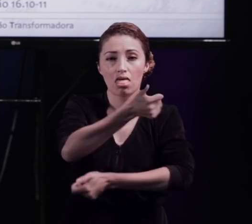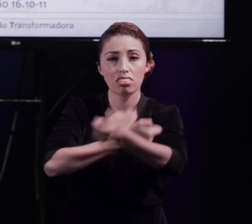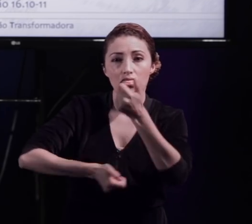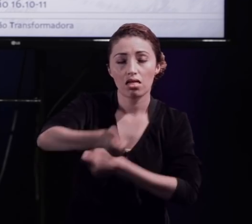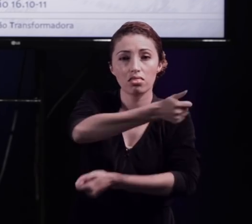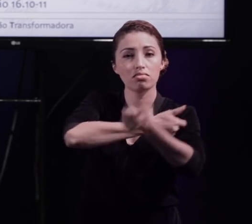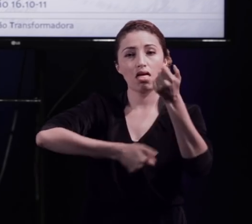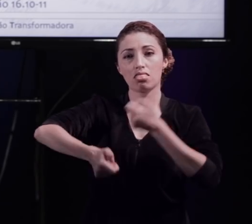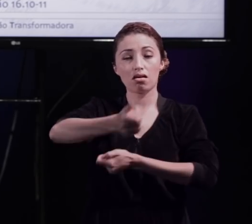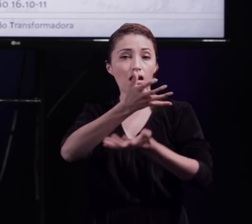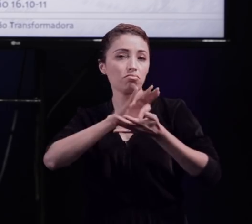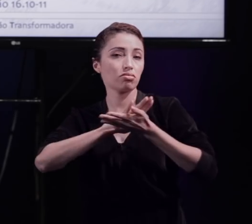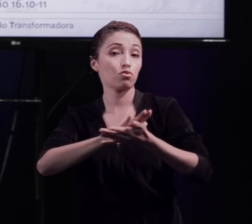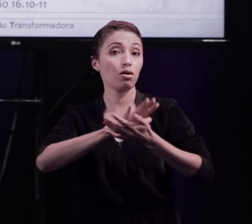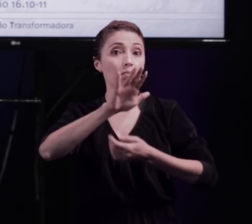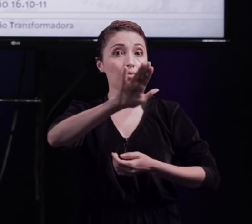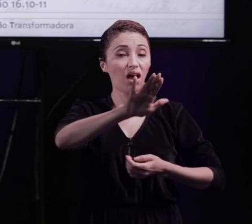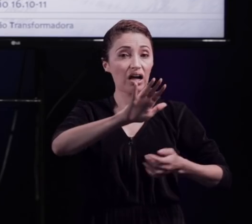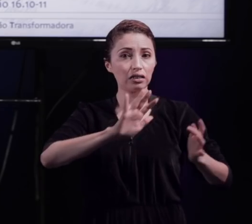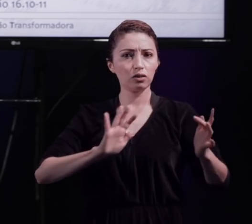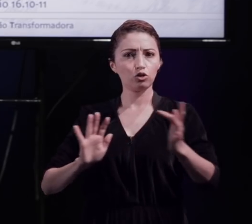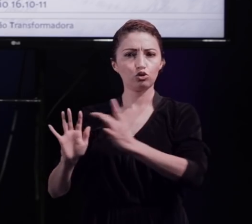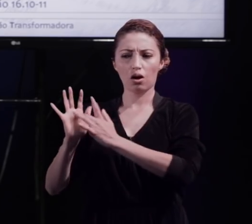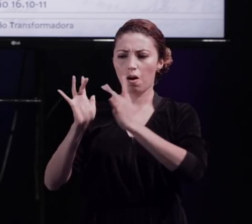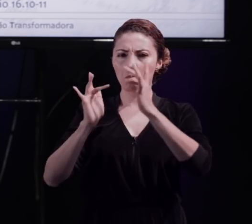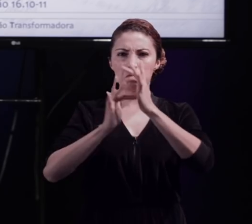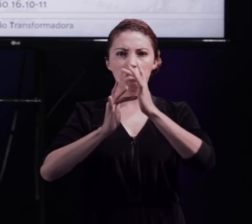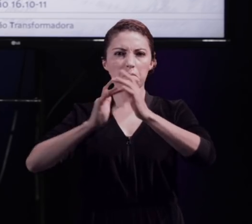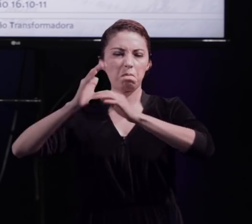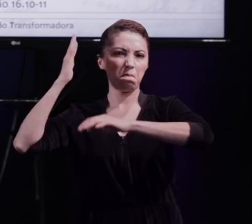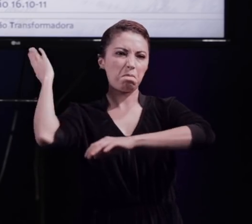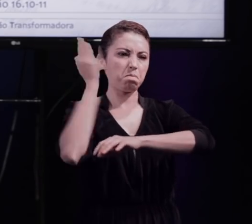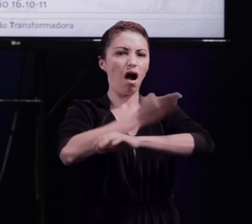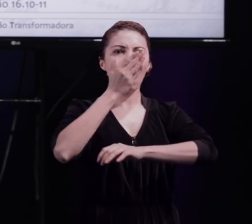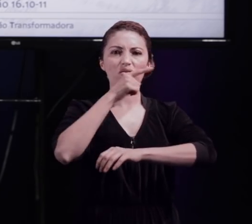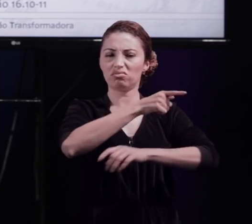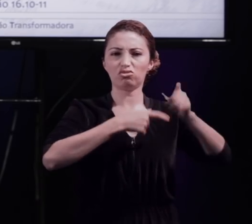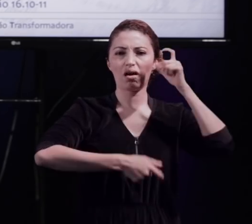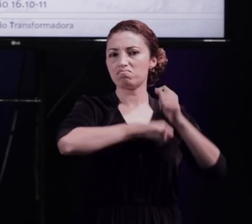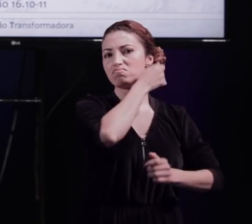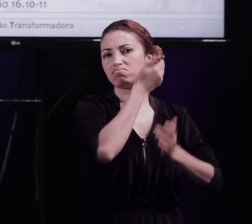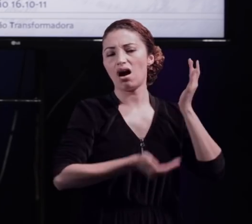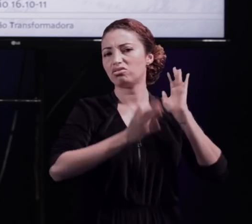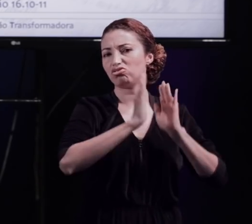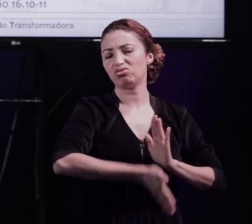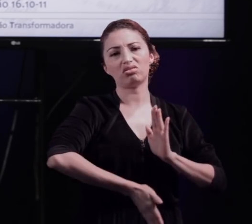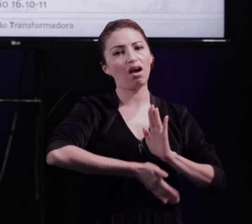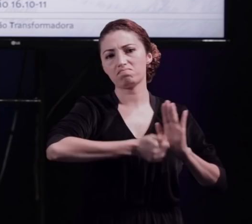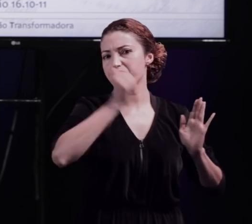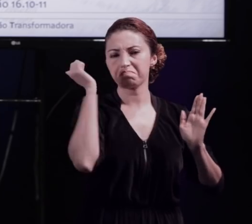destruidor, o enganador. Jesus completou o juízo, ele está